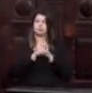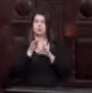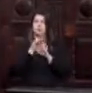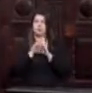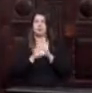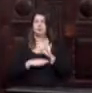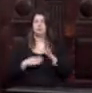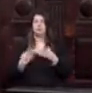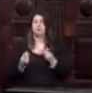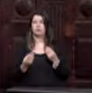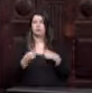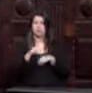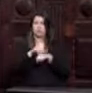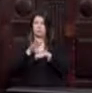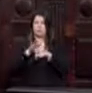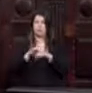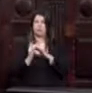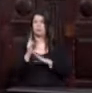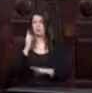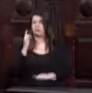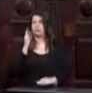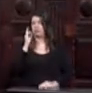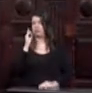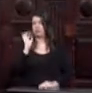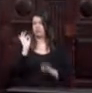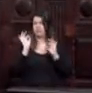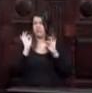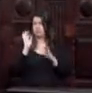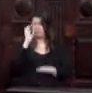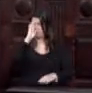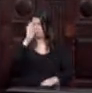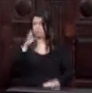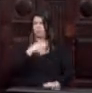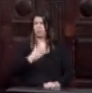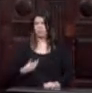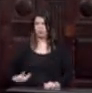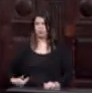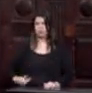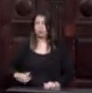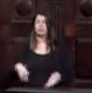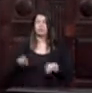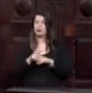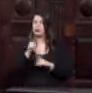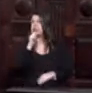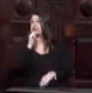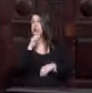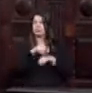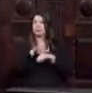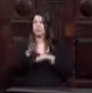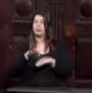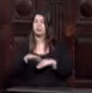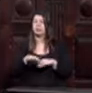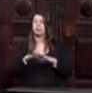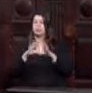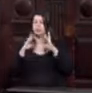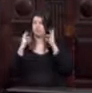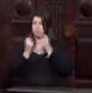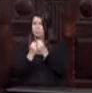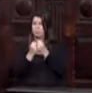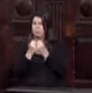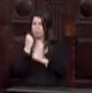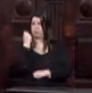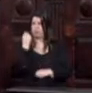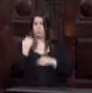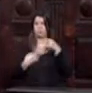complementar encaminhada única e exclusivamente pelo governador, sem o encaminhamento dos membros do